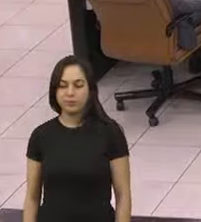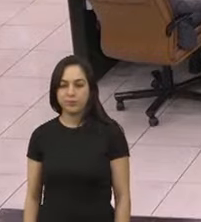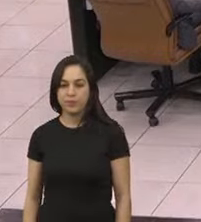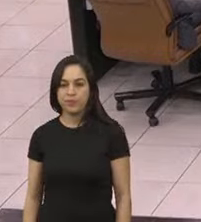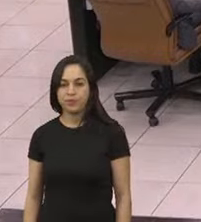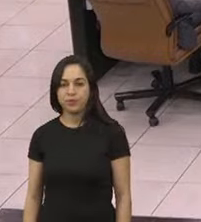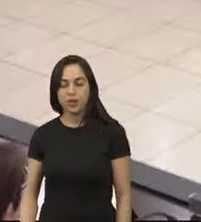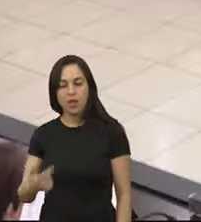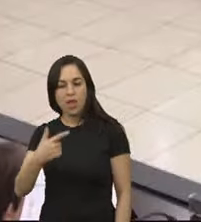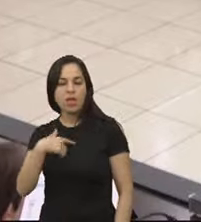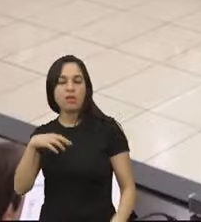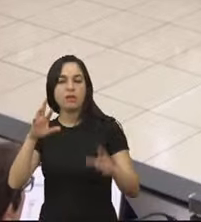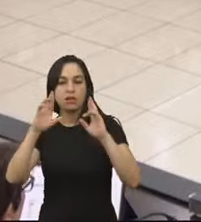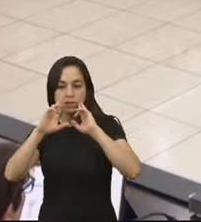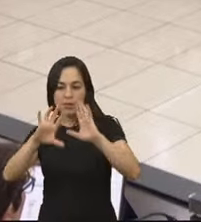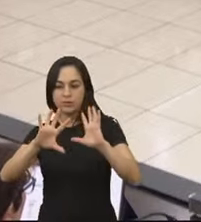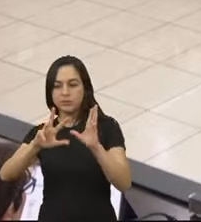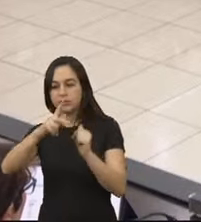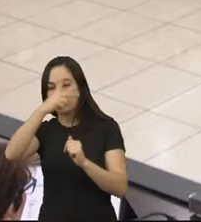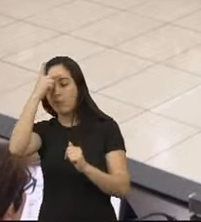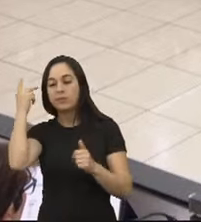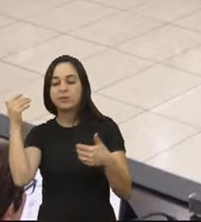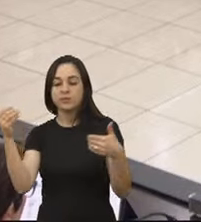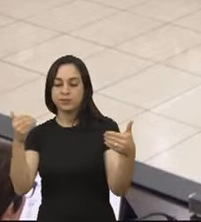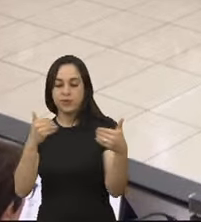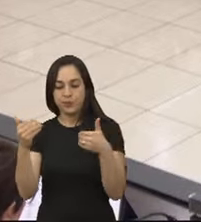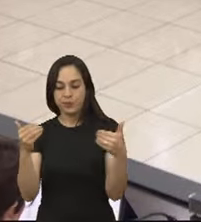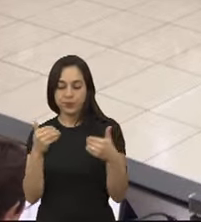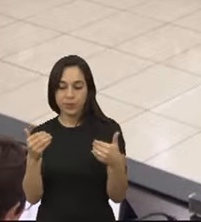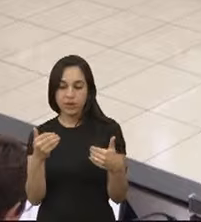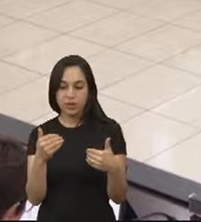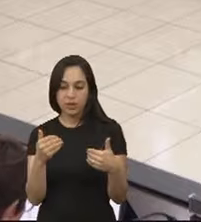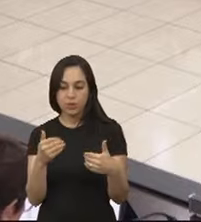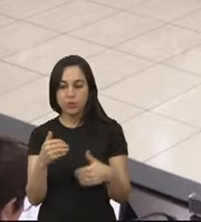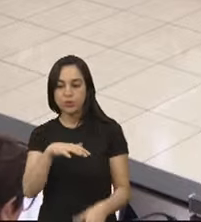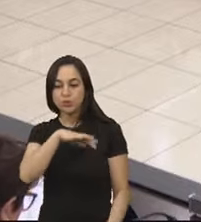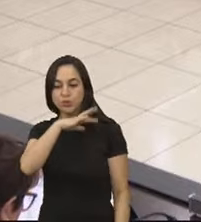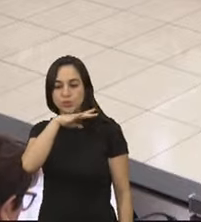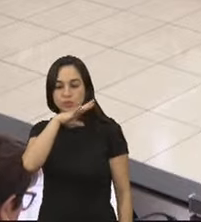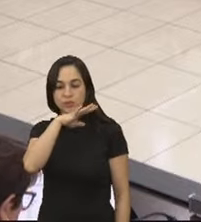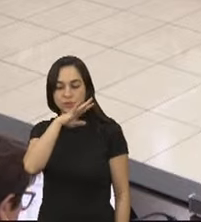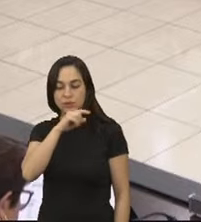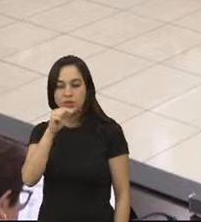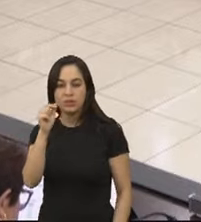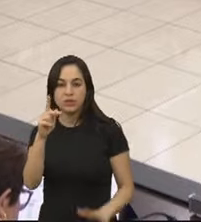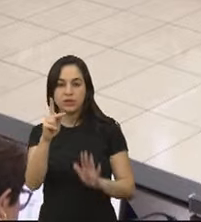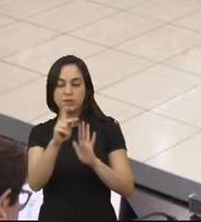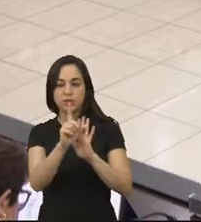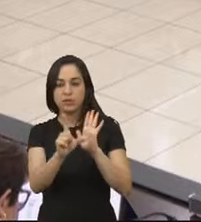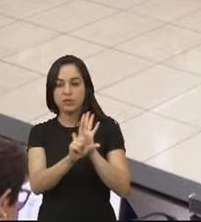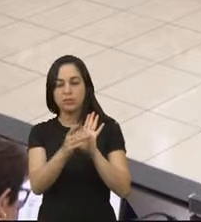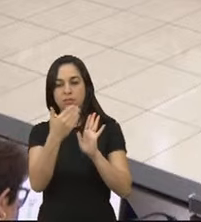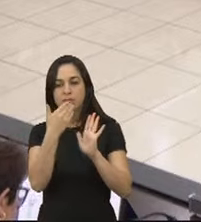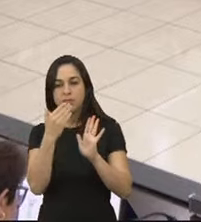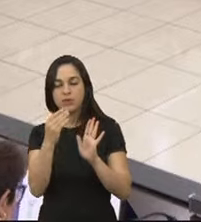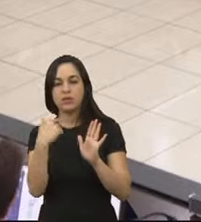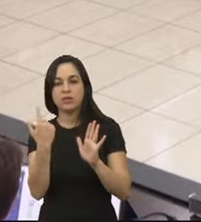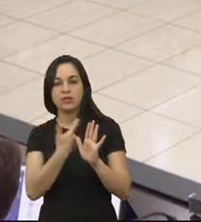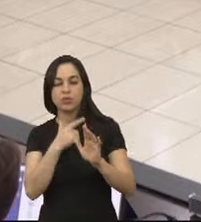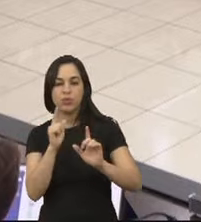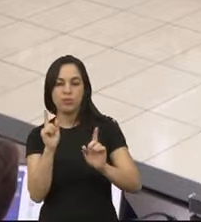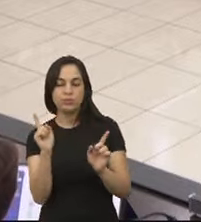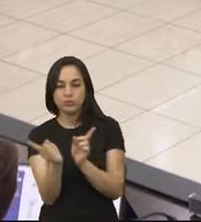presidente, em respeito ao pessoal que está aqui, dos animais, né, sobre o projeto, gostaria de inverter que a gente votasse. É